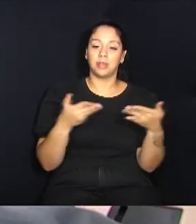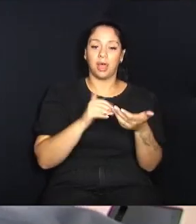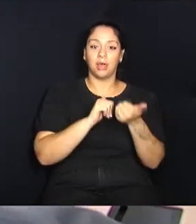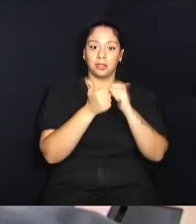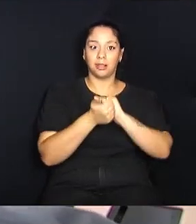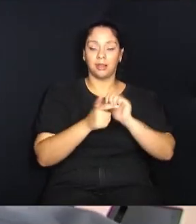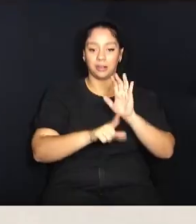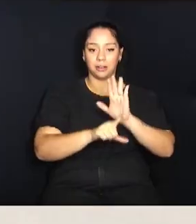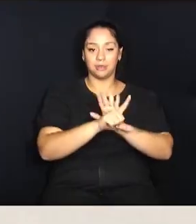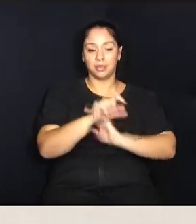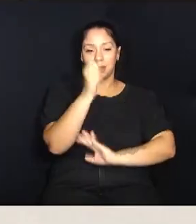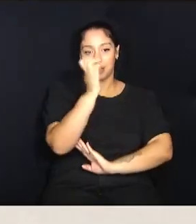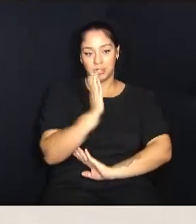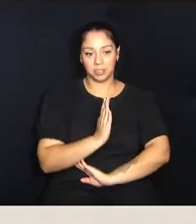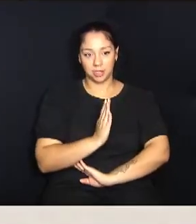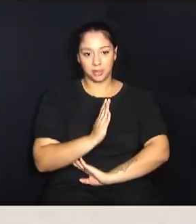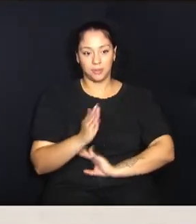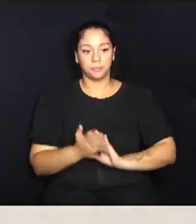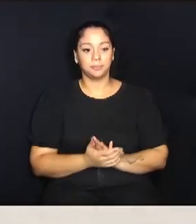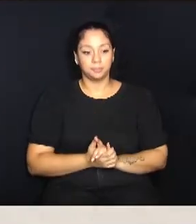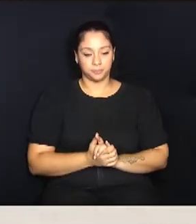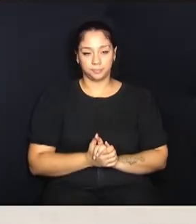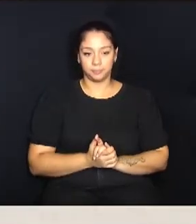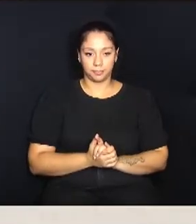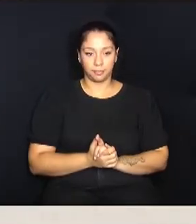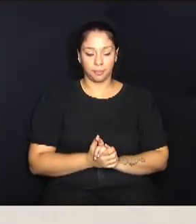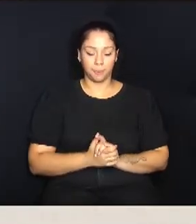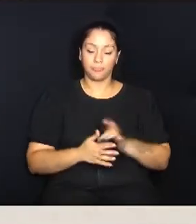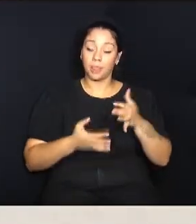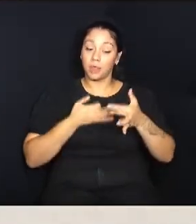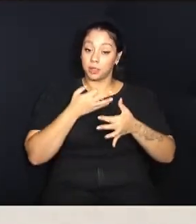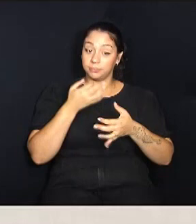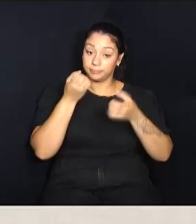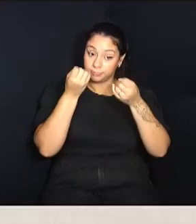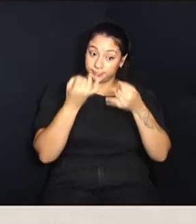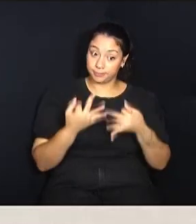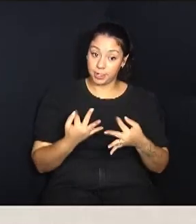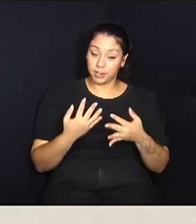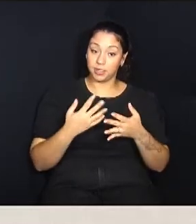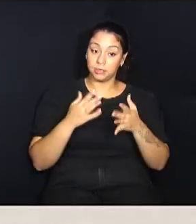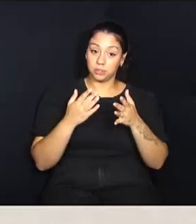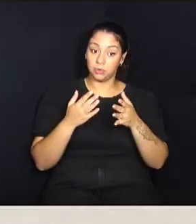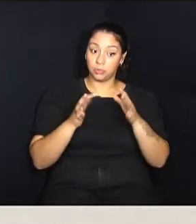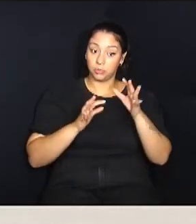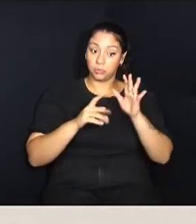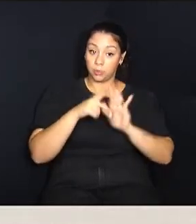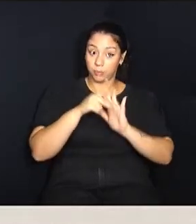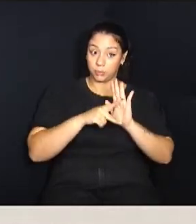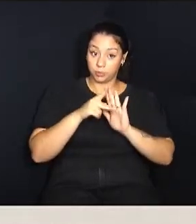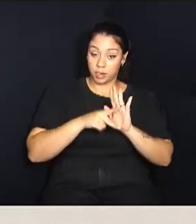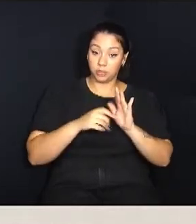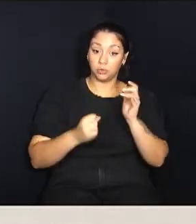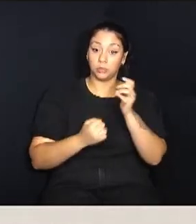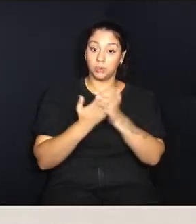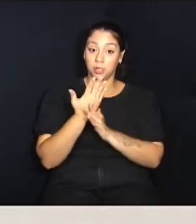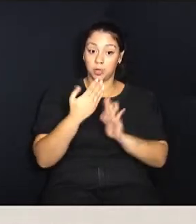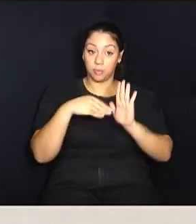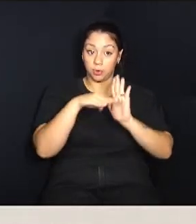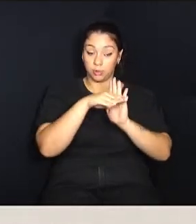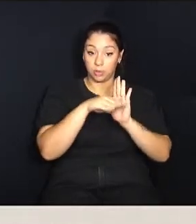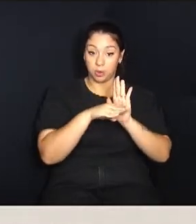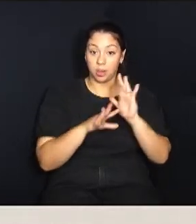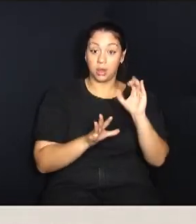legislação brasileira. Segundo a justificativa do projeto, a matéria cria um protocolo de segurança à mulher, com